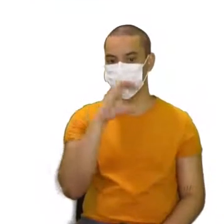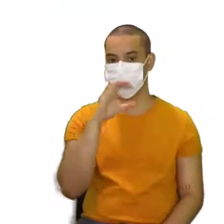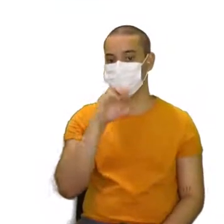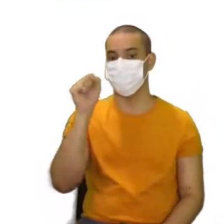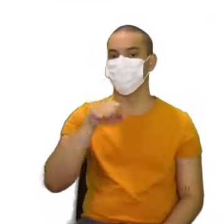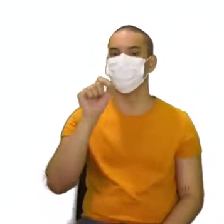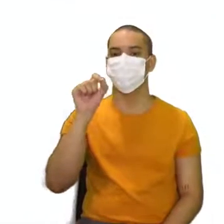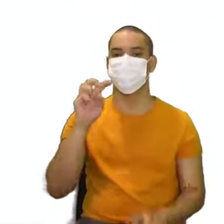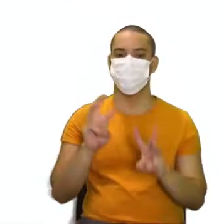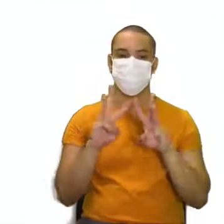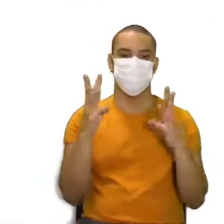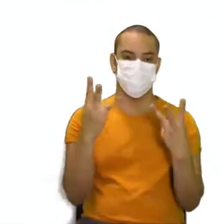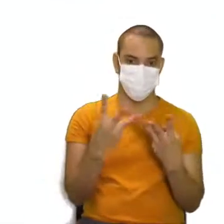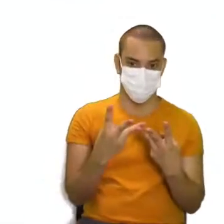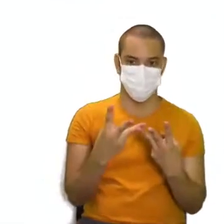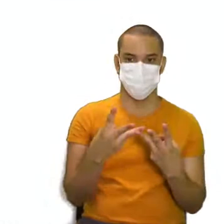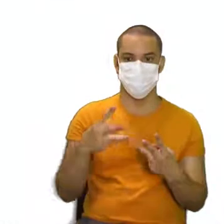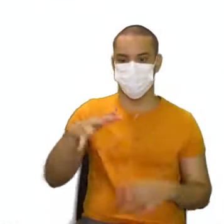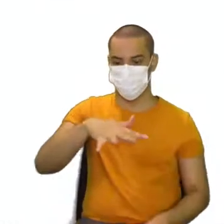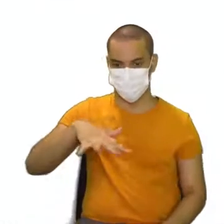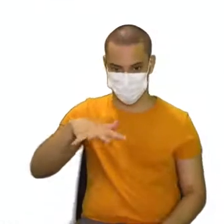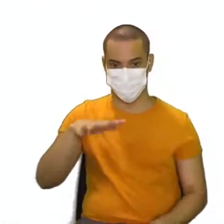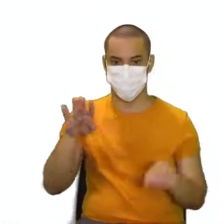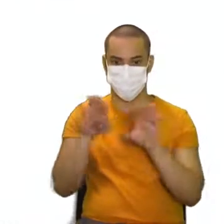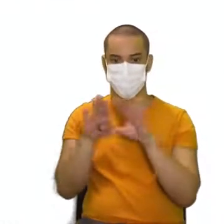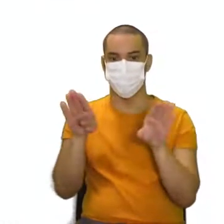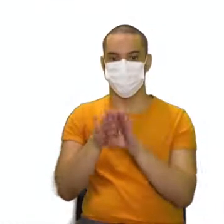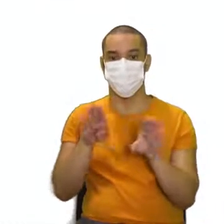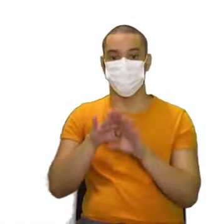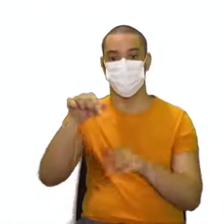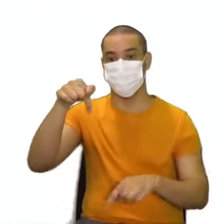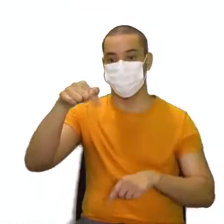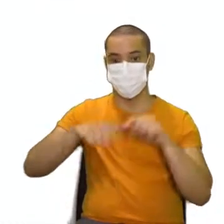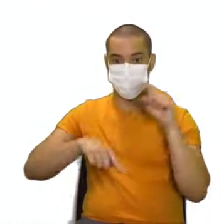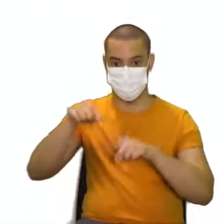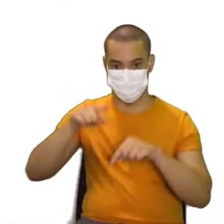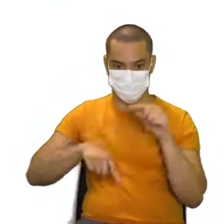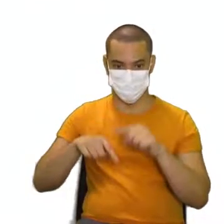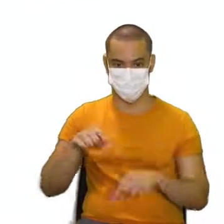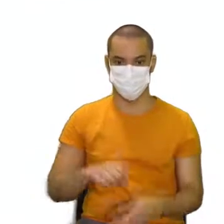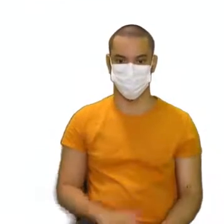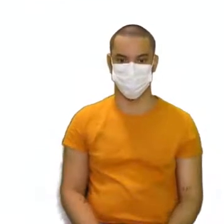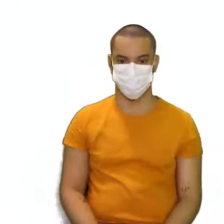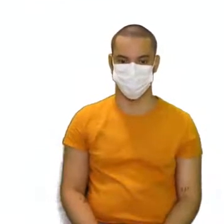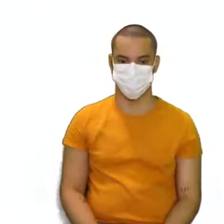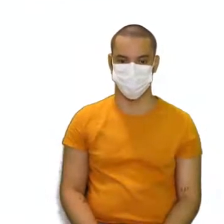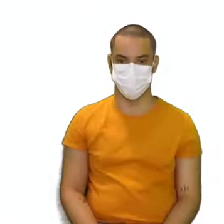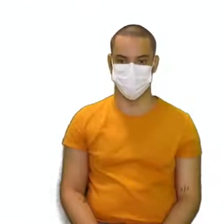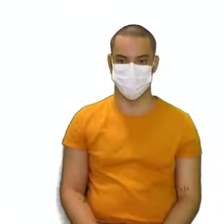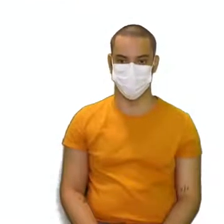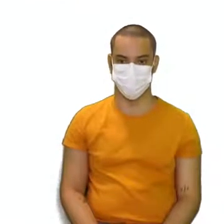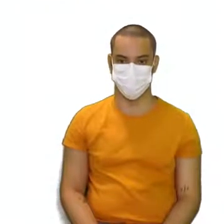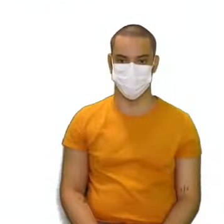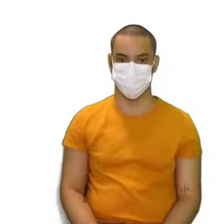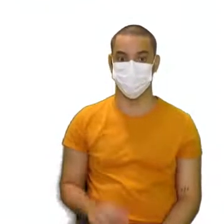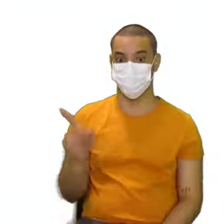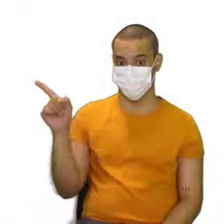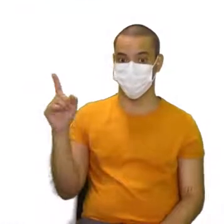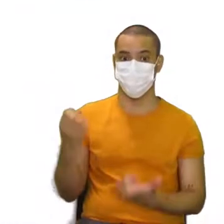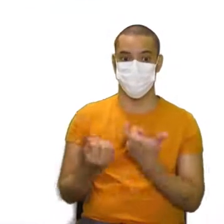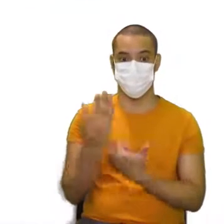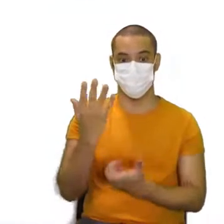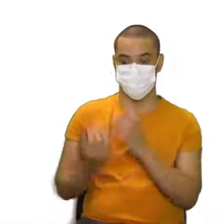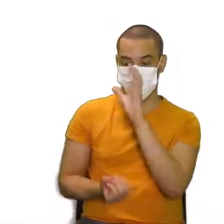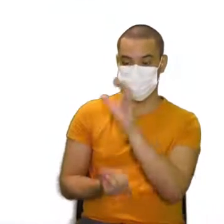massa do campo e da Carne Observe o período não depende da velocidade da carga então aqui a nota também tá o período